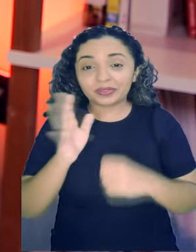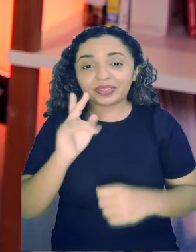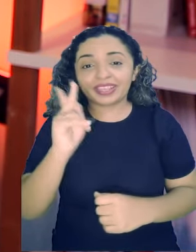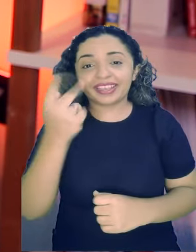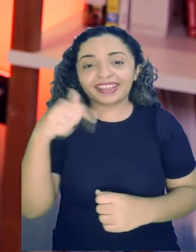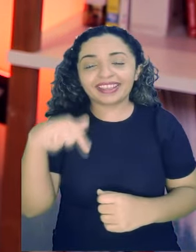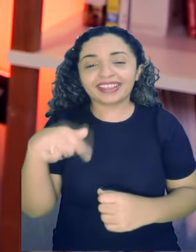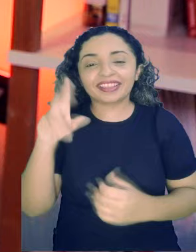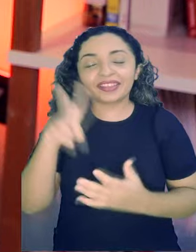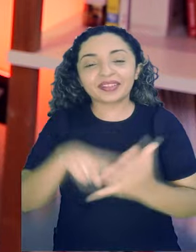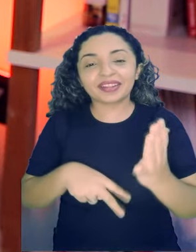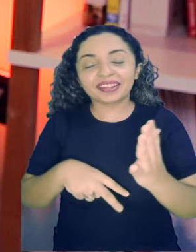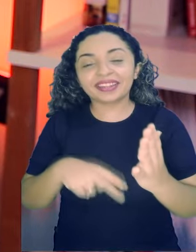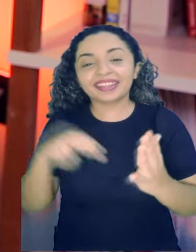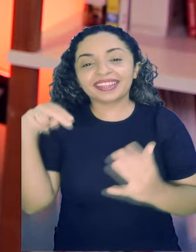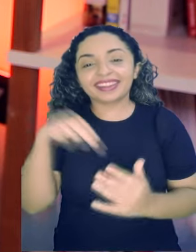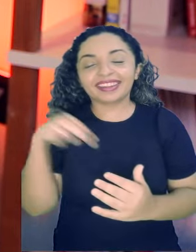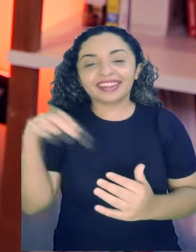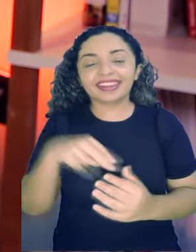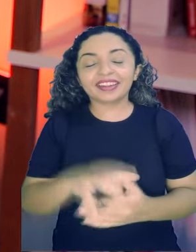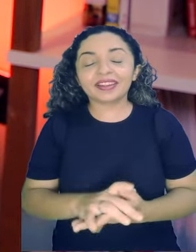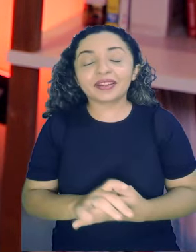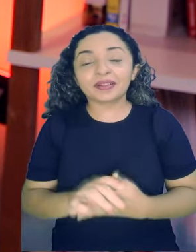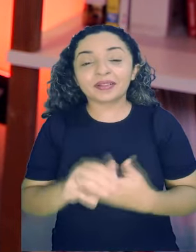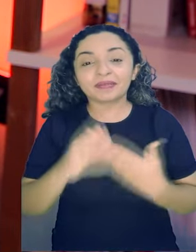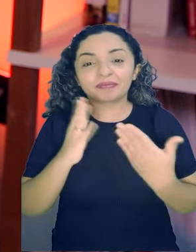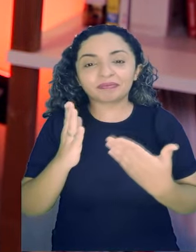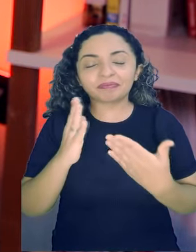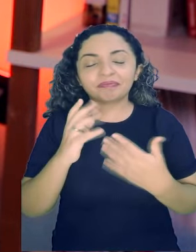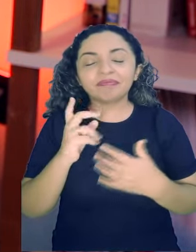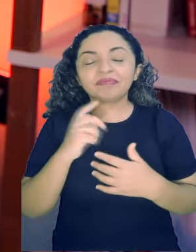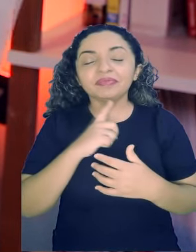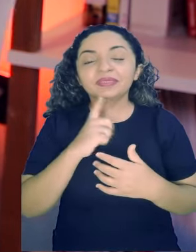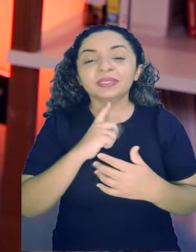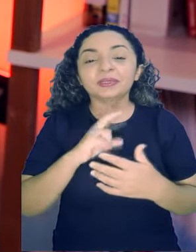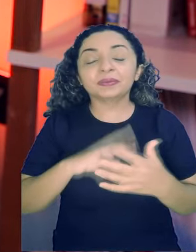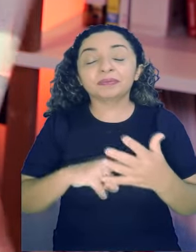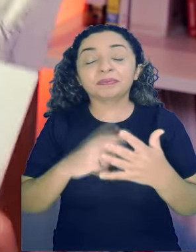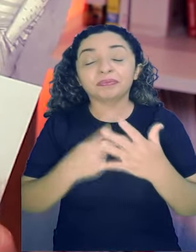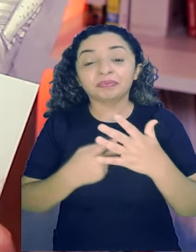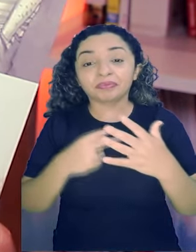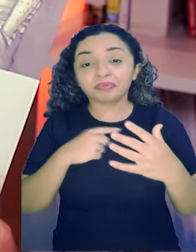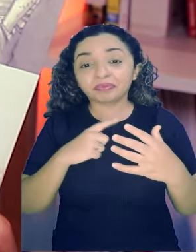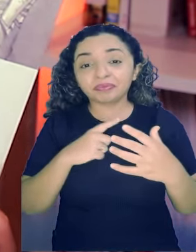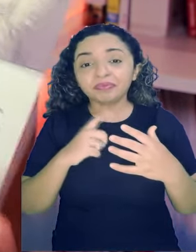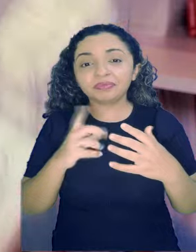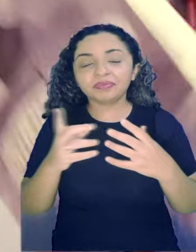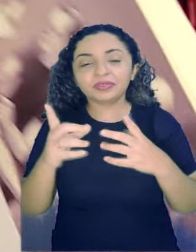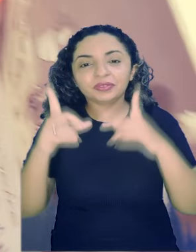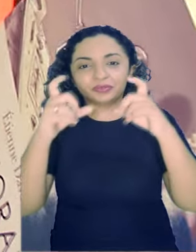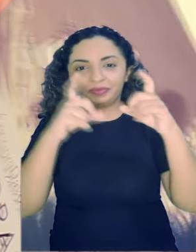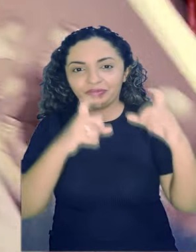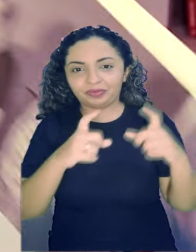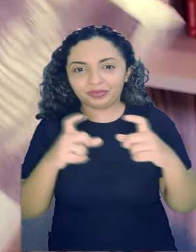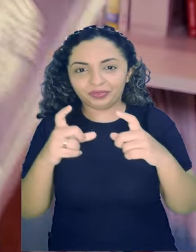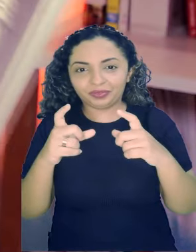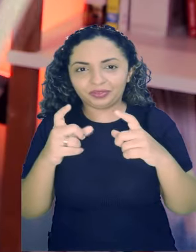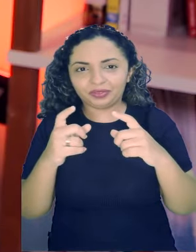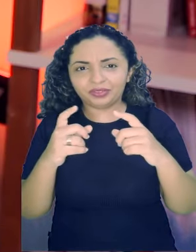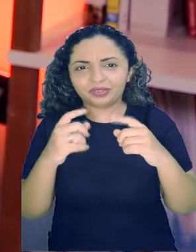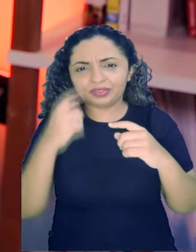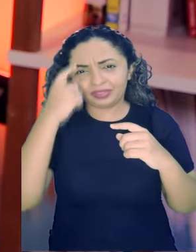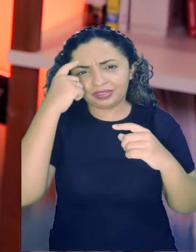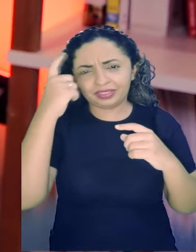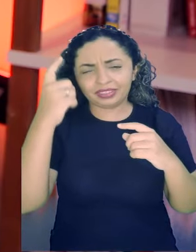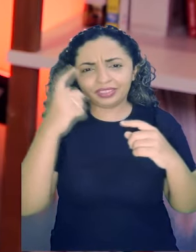novembro foi do Etienne Duvadu, Os Ignorantes, que faz uma relação com o fotógrafo.